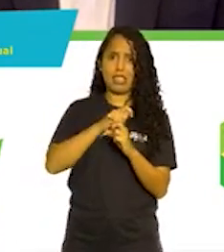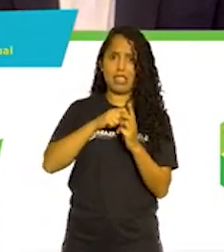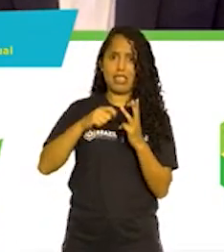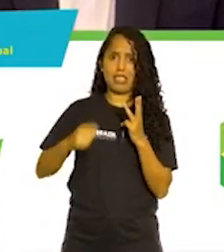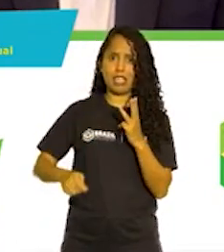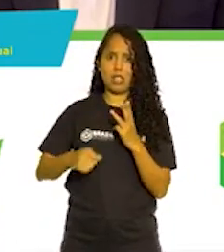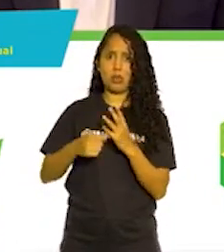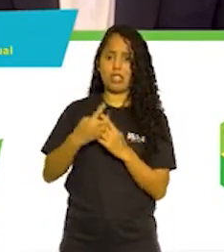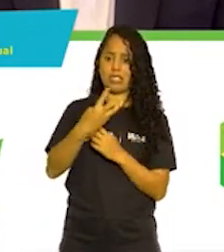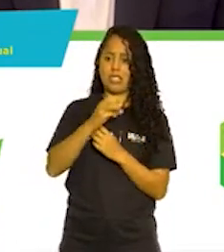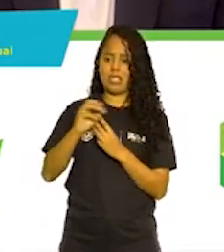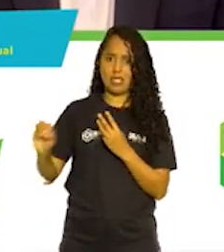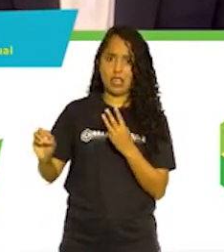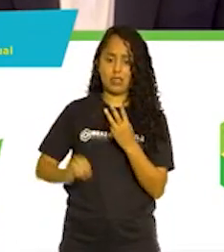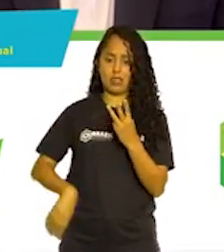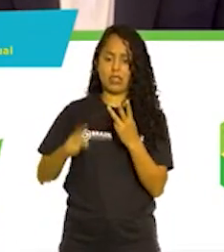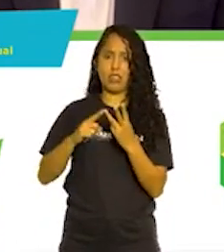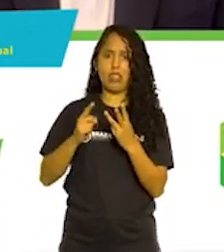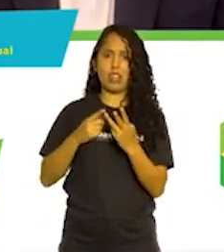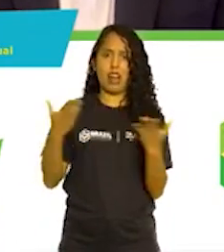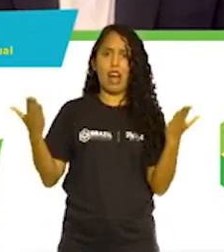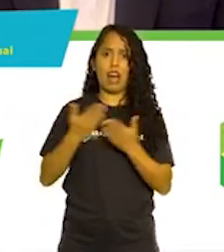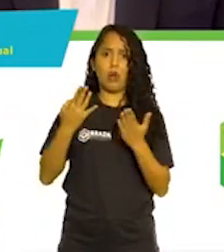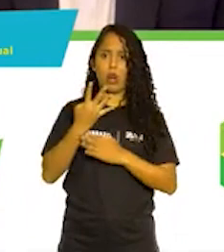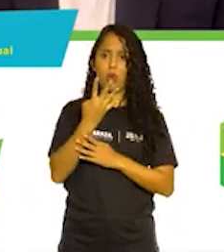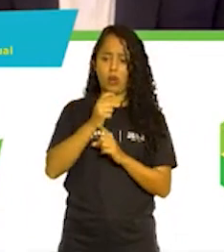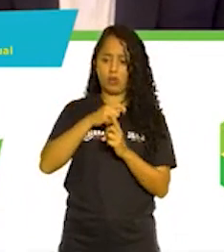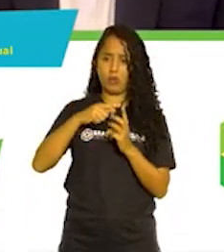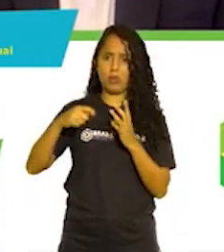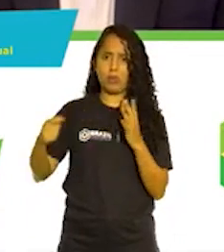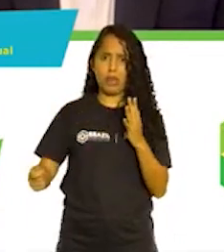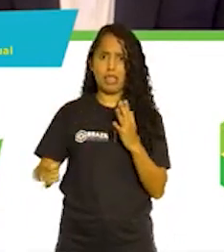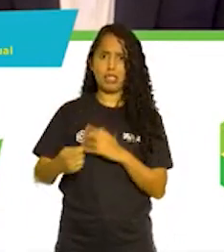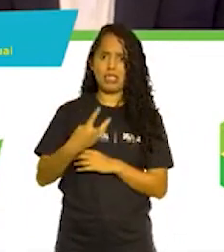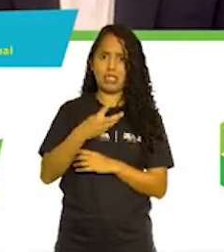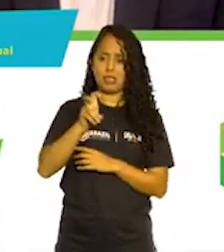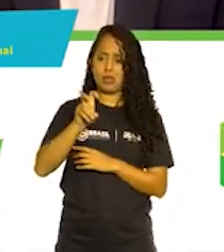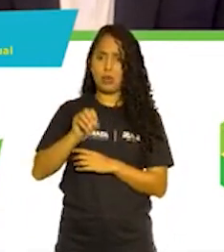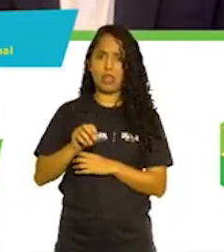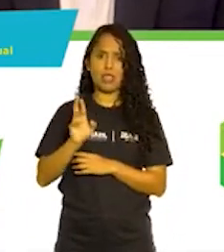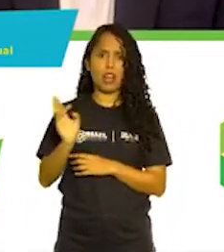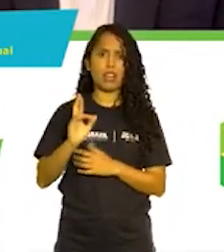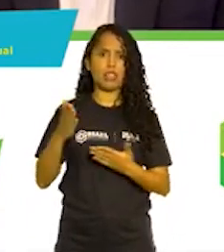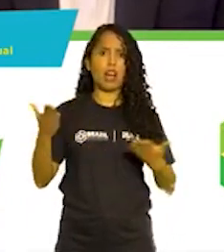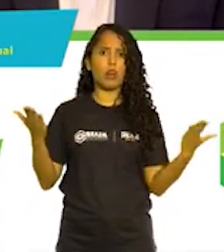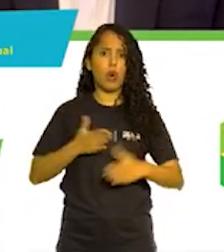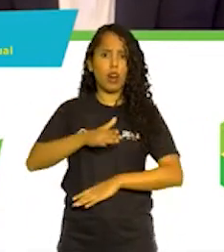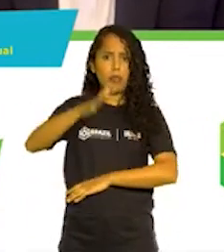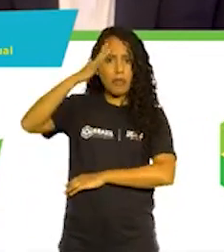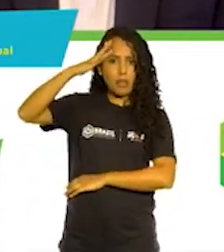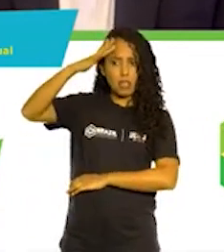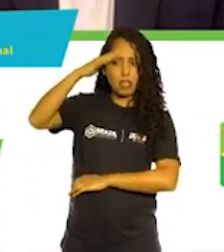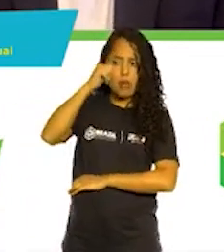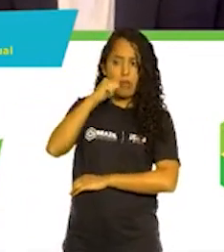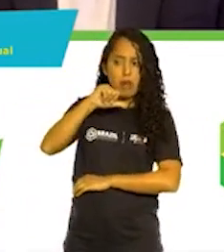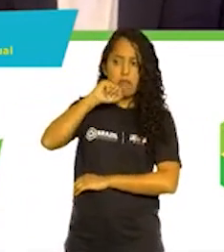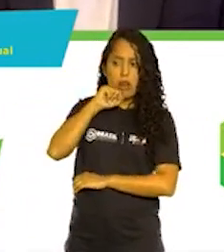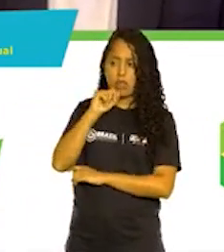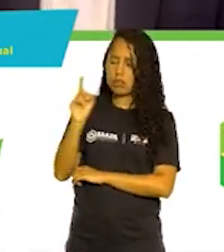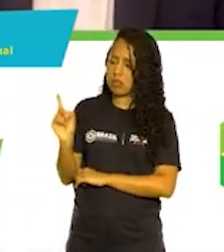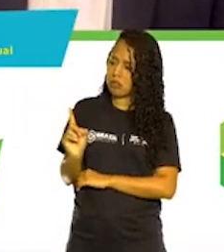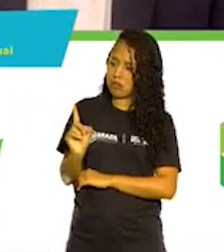e agora 4 meses R$250. Uma mãe sem marido, com um filho,